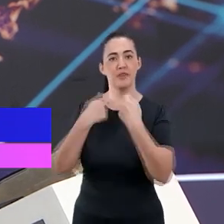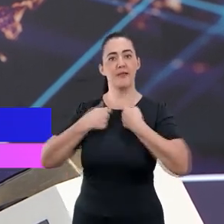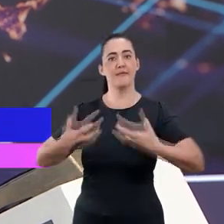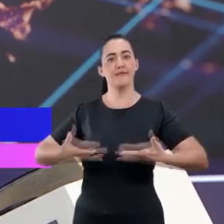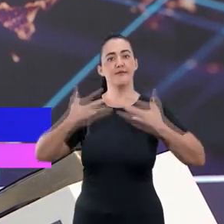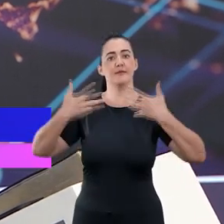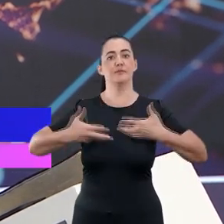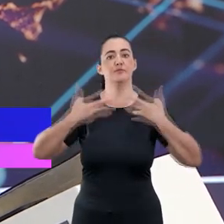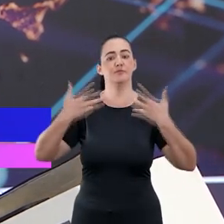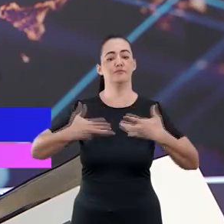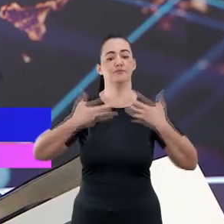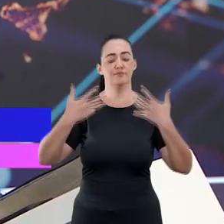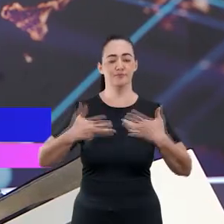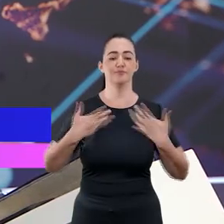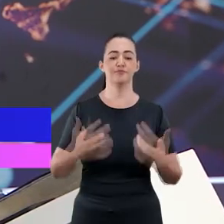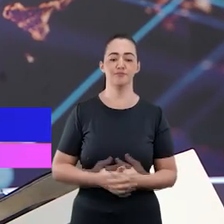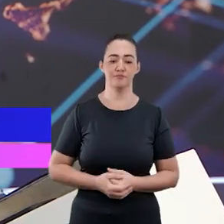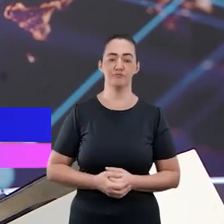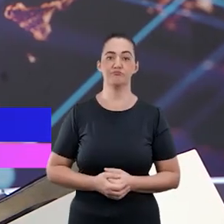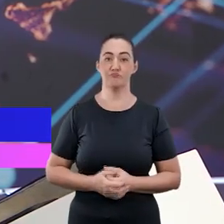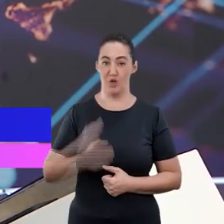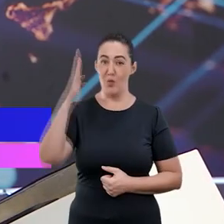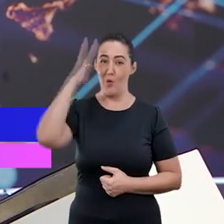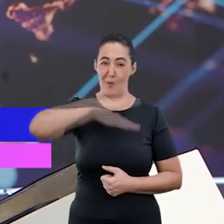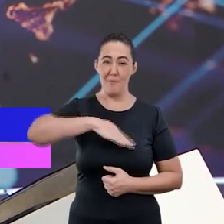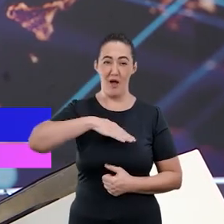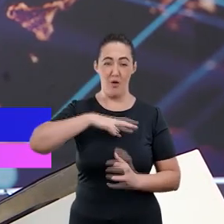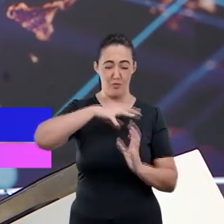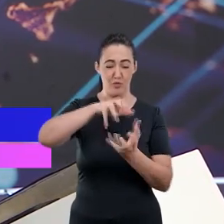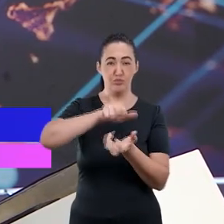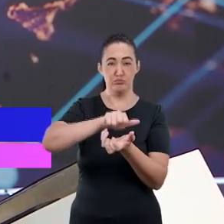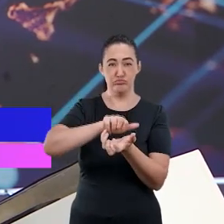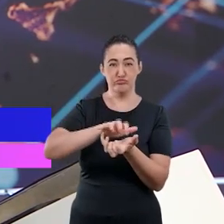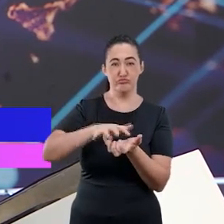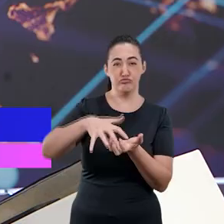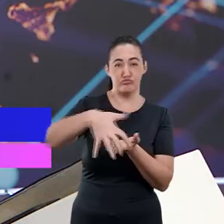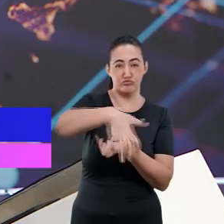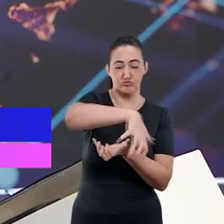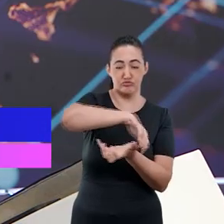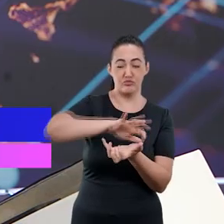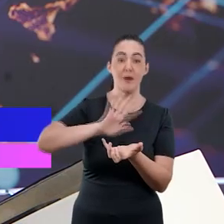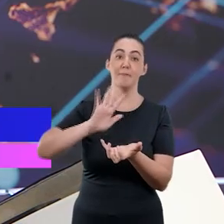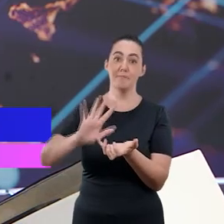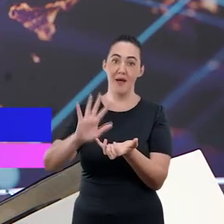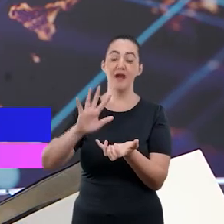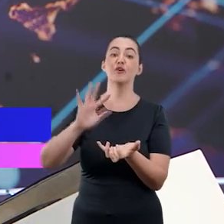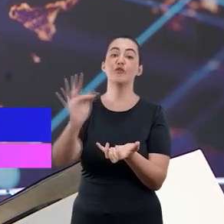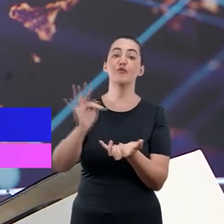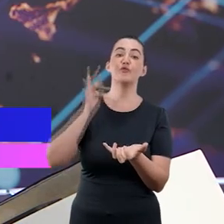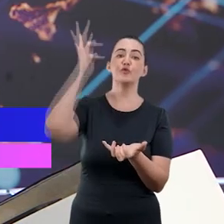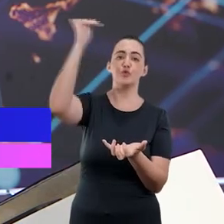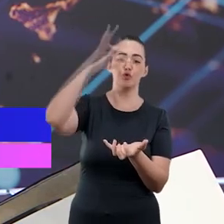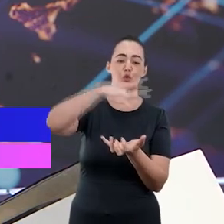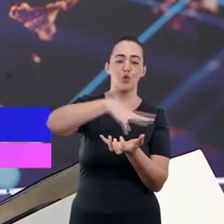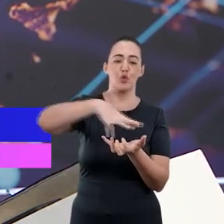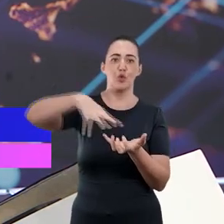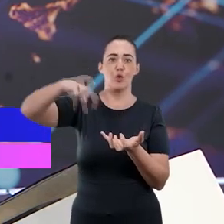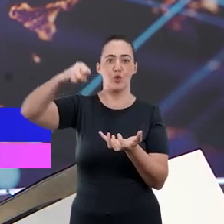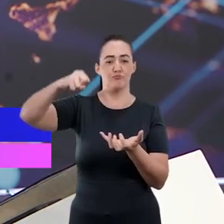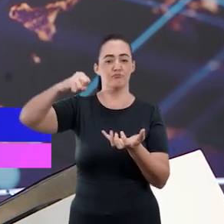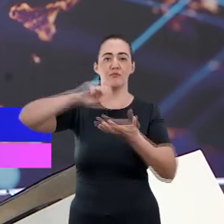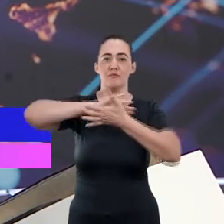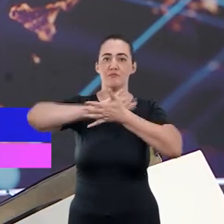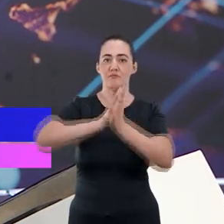abandonar. Esse mal entrou, mas saiba que esse mal não vai existir para sempre. Esse mal tem